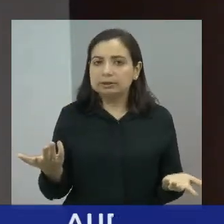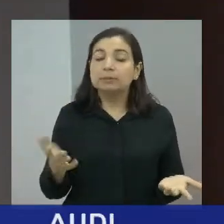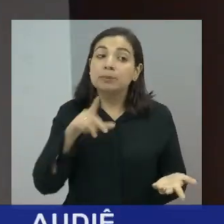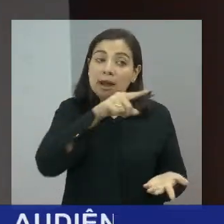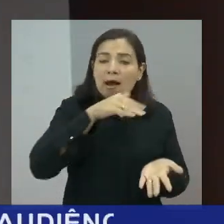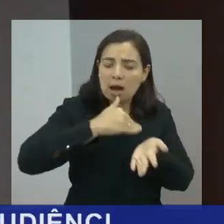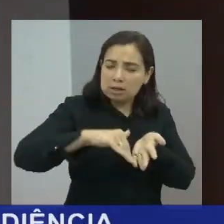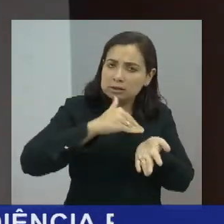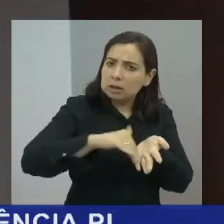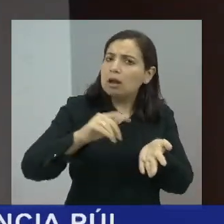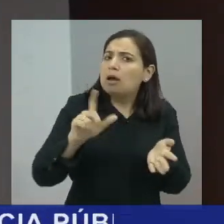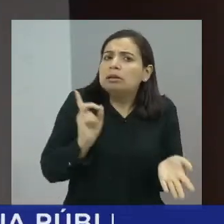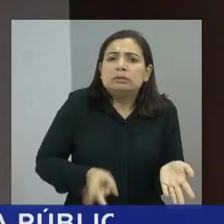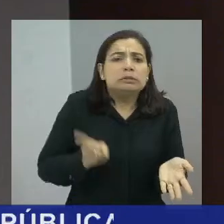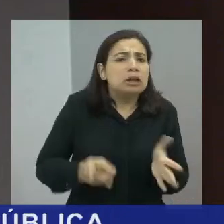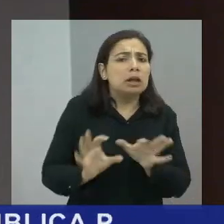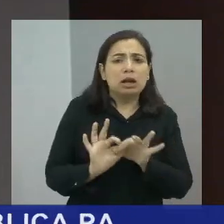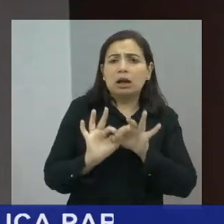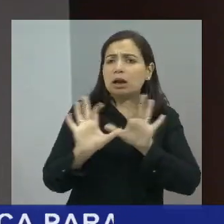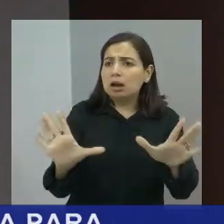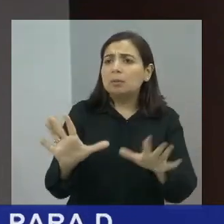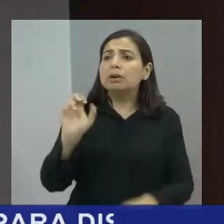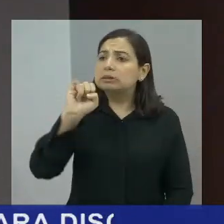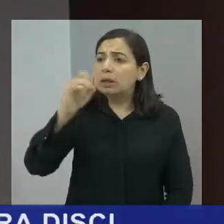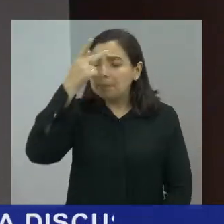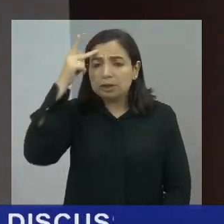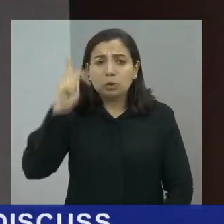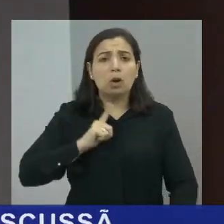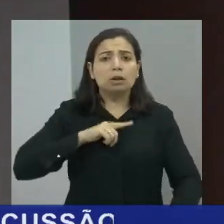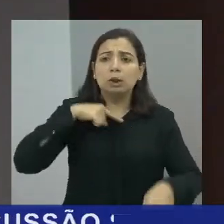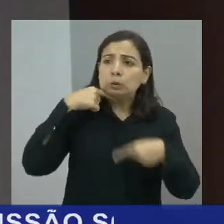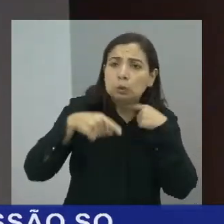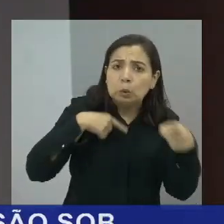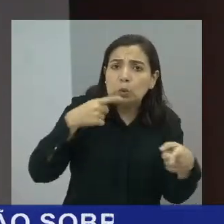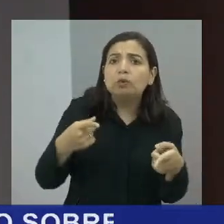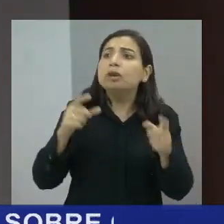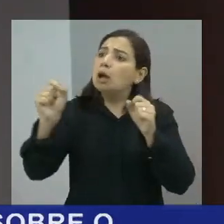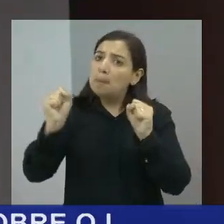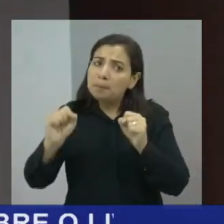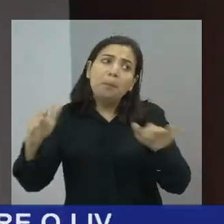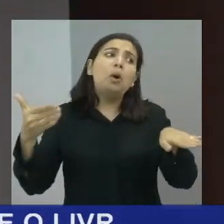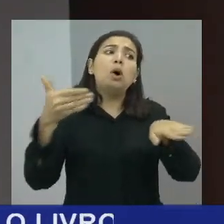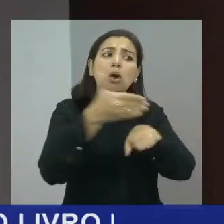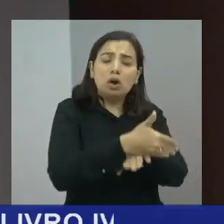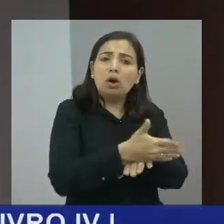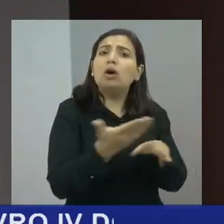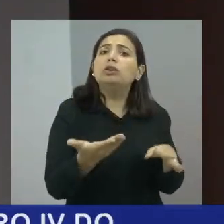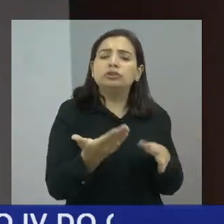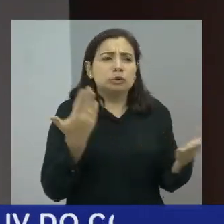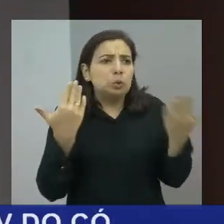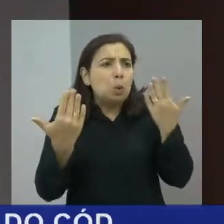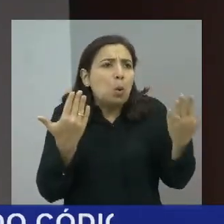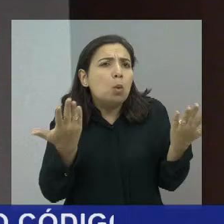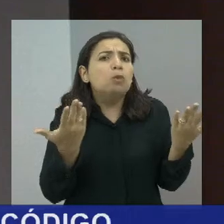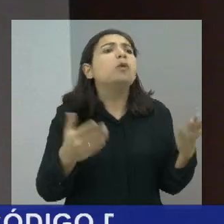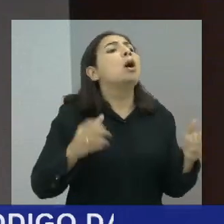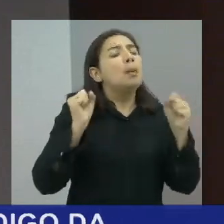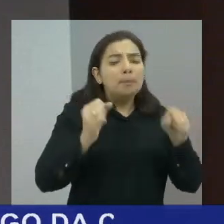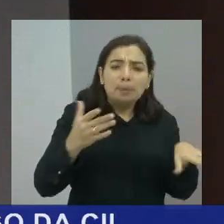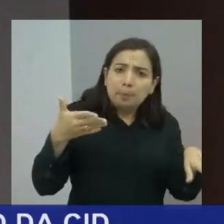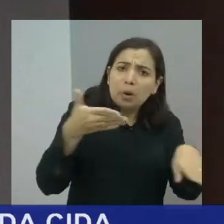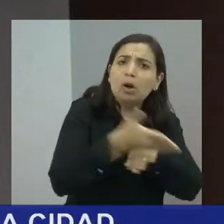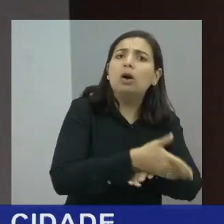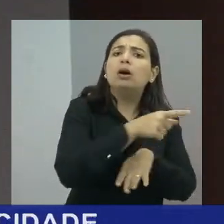disponível para receber consultas e dar orientações para quem quiser e tiver dúvidas sobre a aplicação das regras e